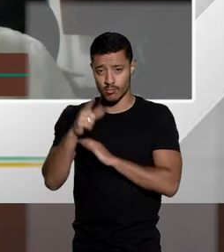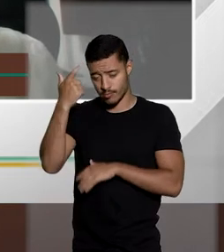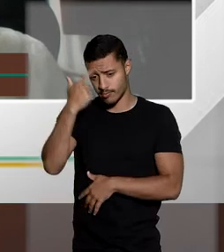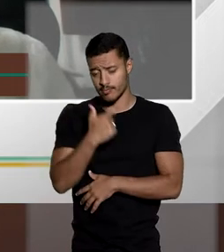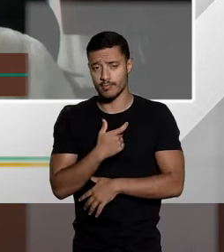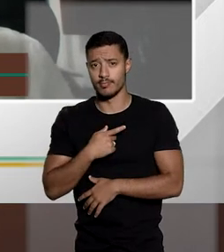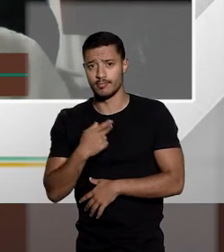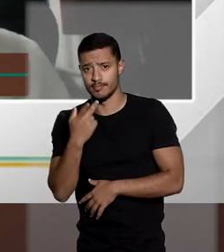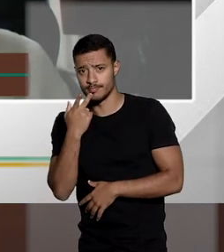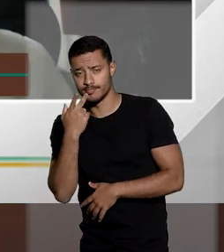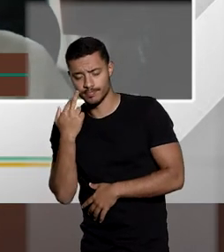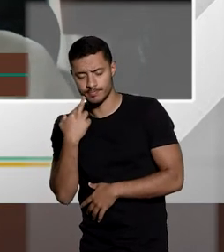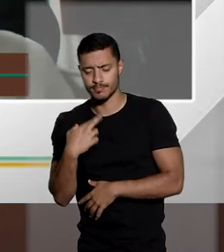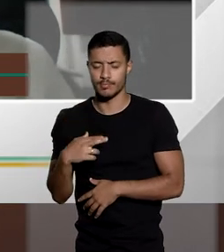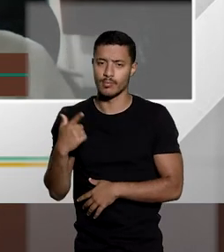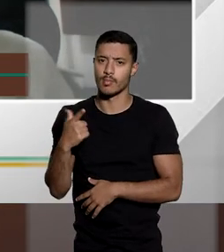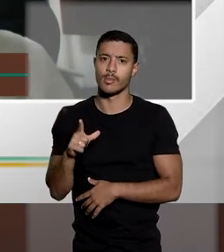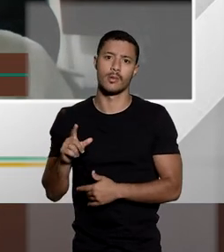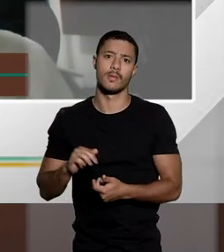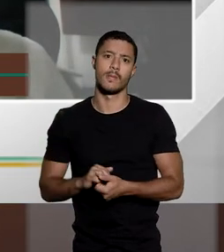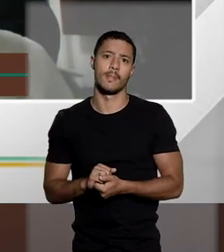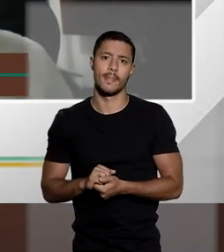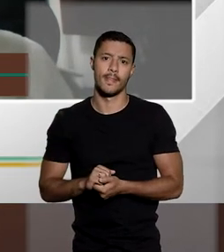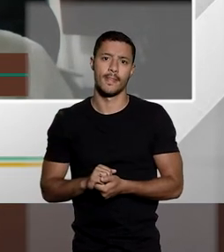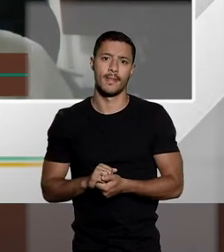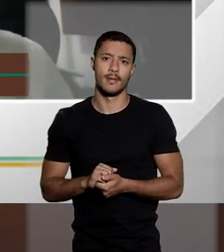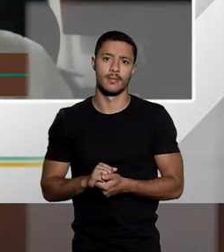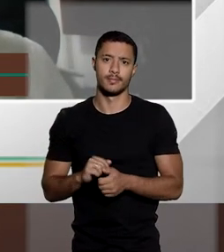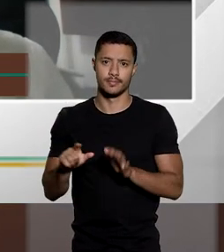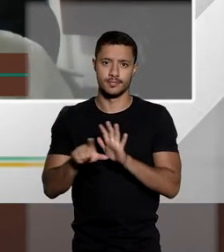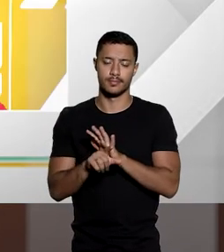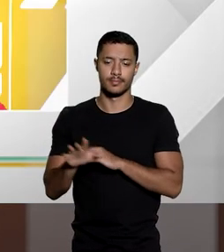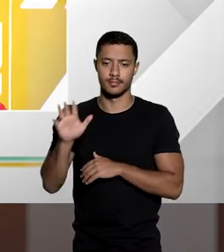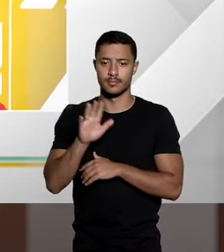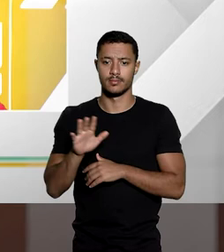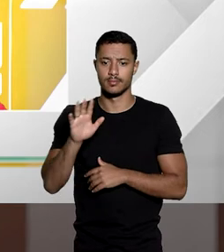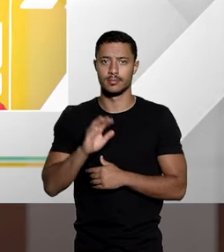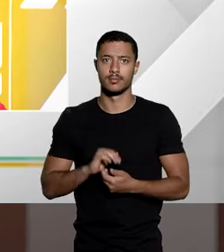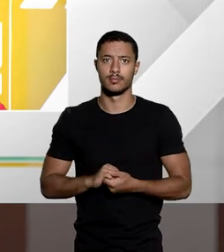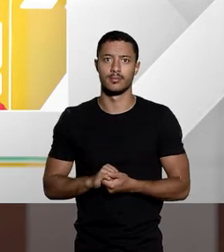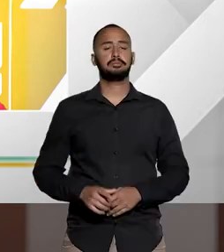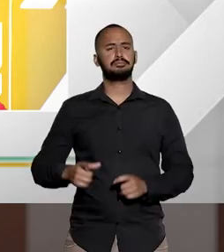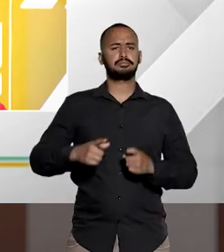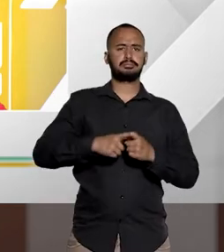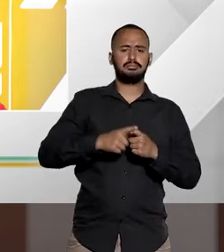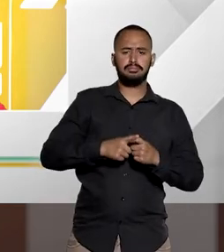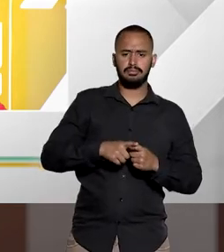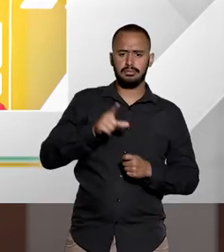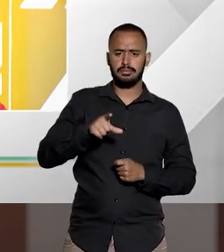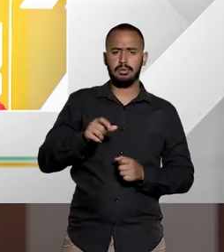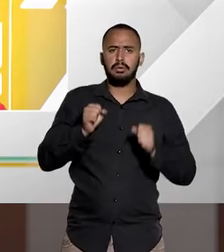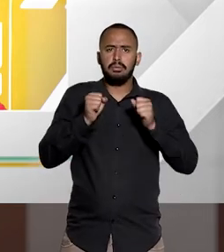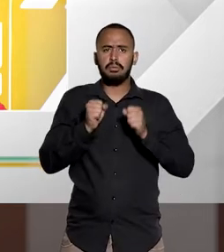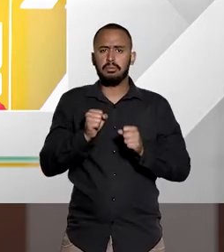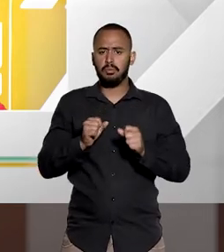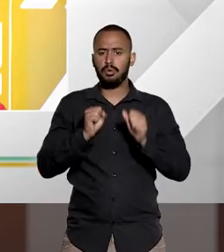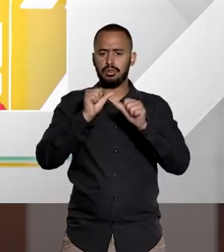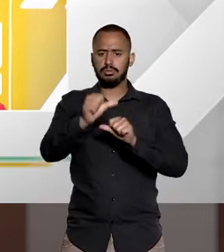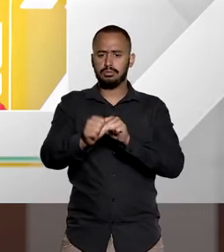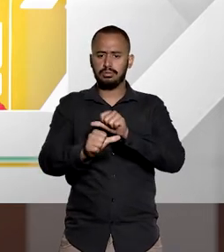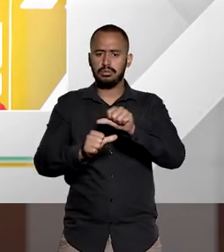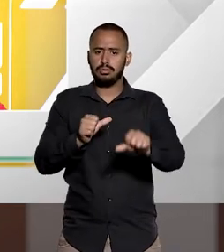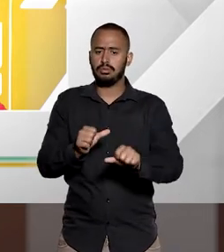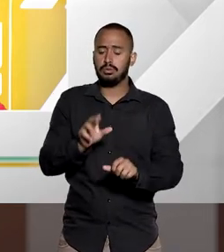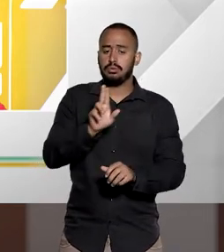grande parte aquilo que já consta da lei federal. Doutora Irene, e são cabíveis